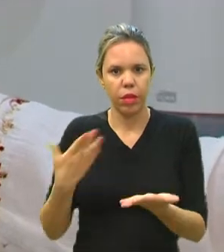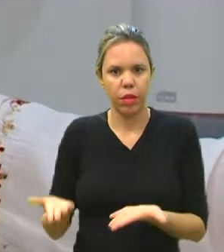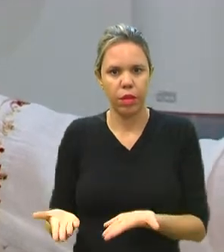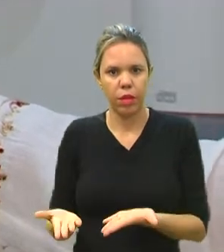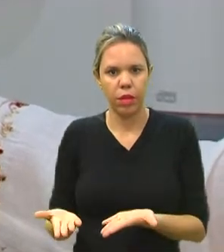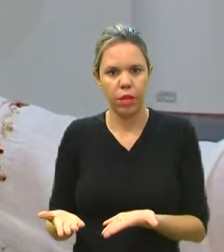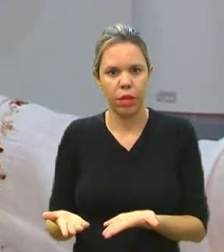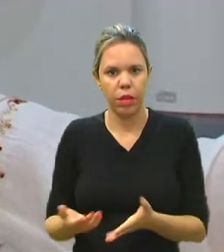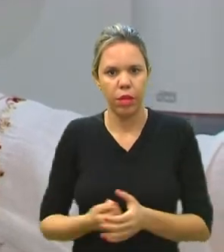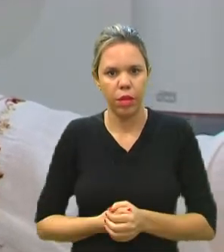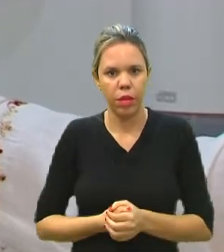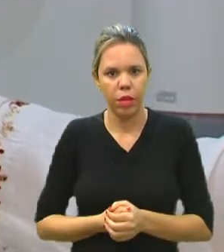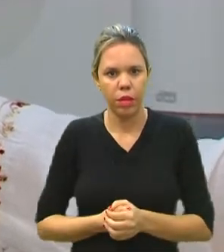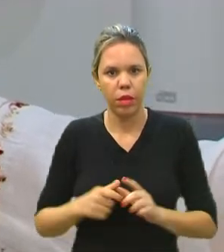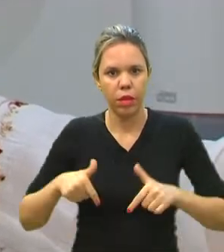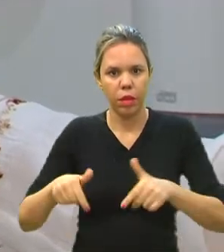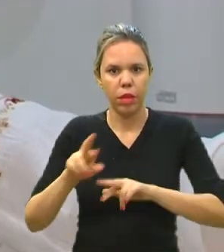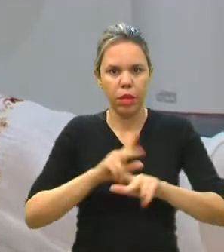de multimodal.